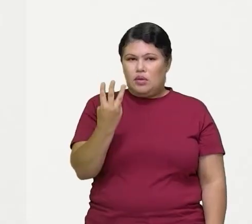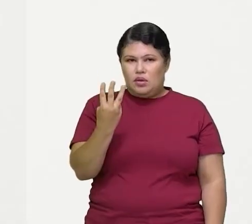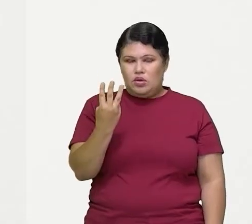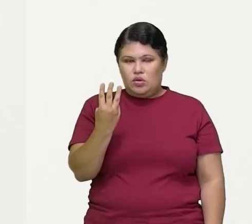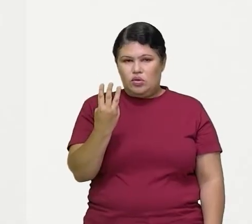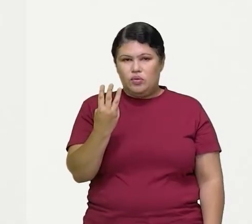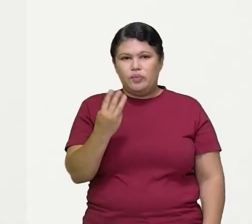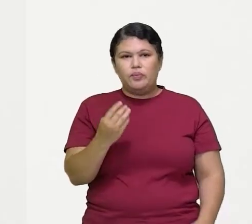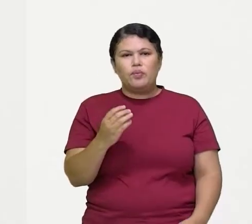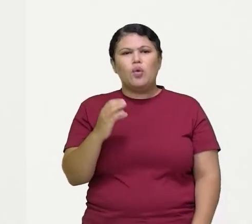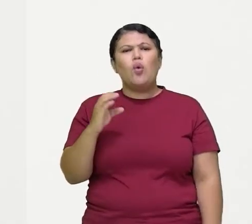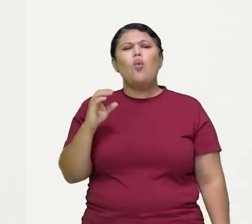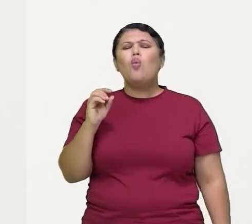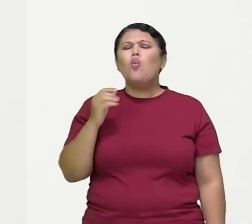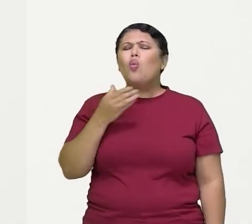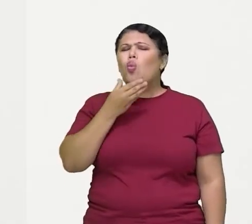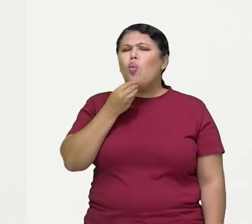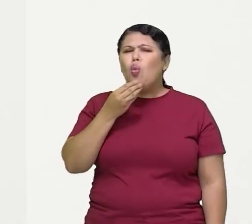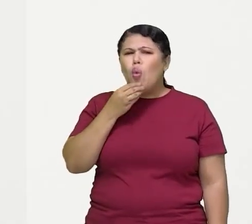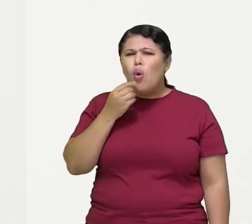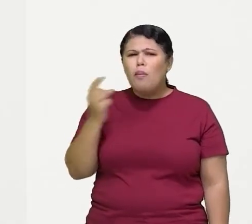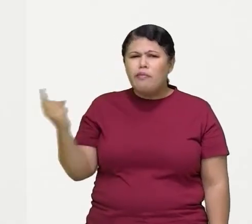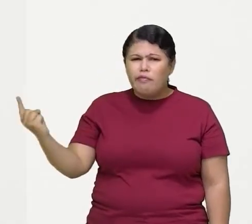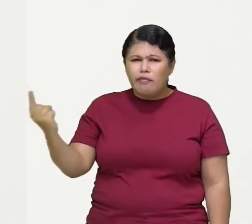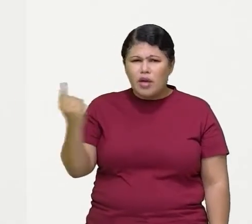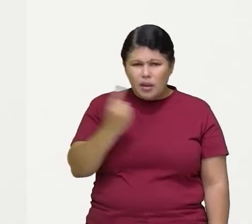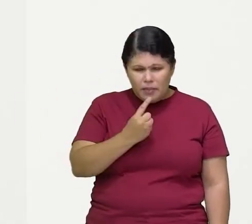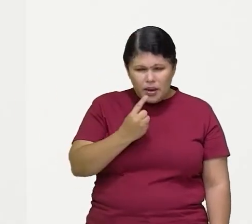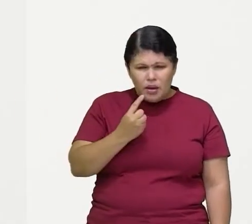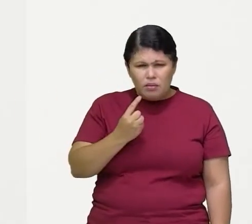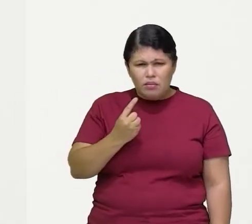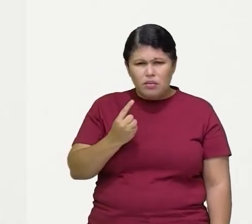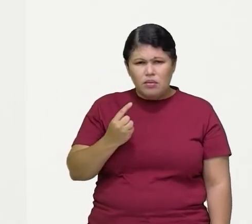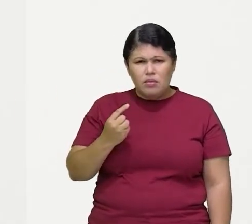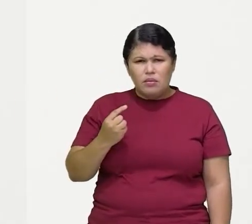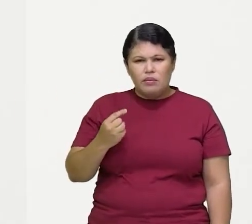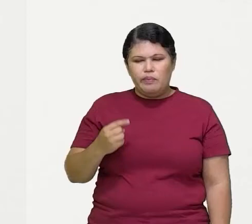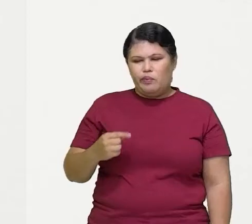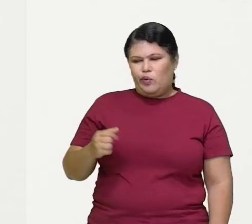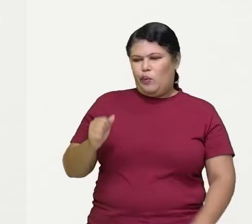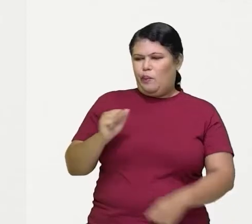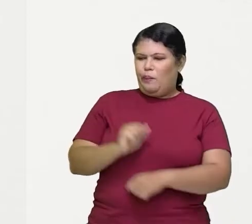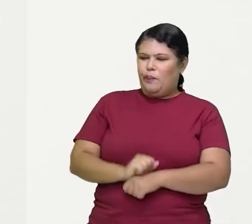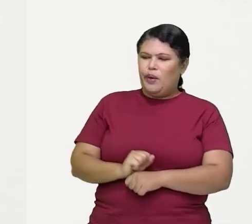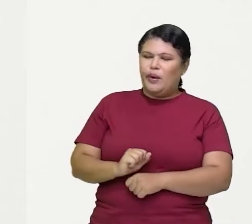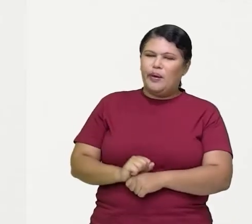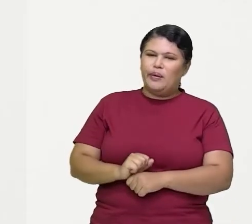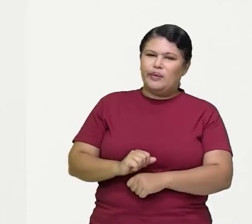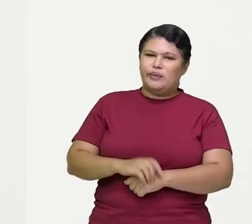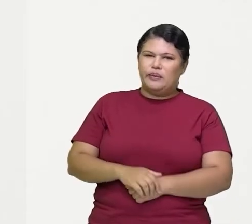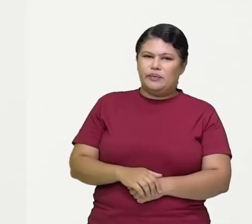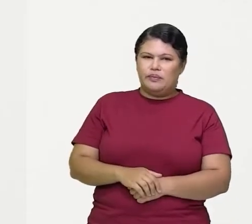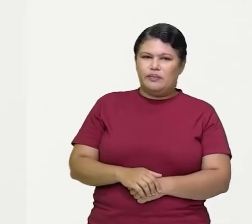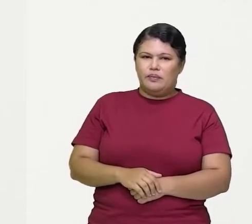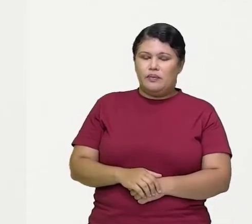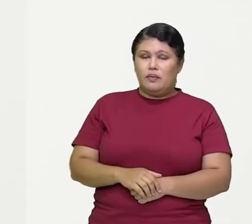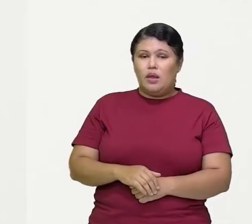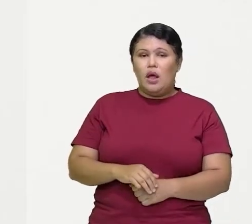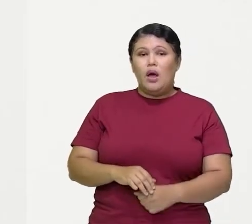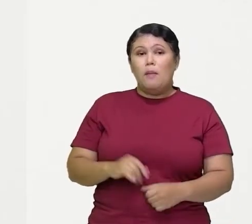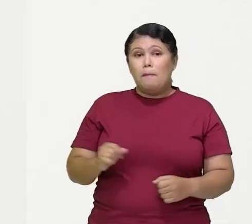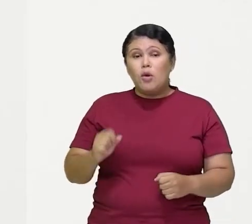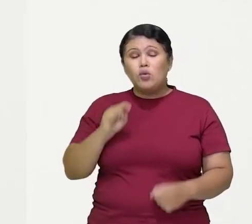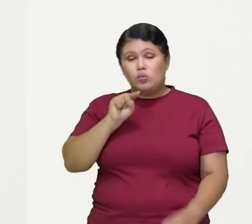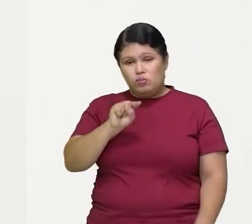exemplo. O Torres virá mesmo desta vez? Até parece. Para indicar